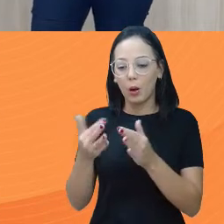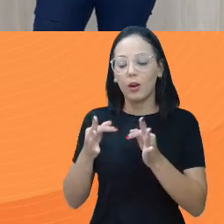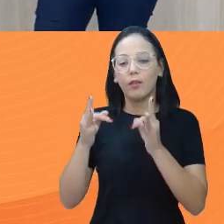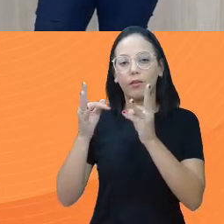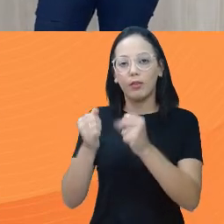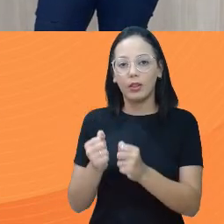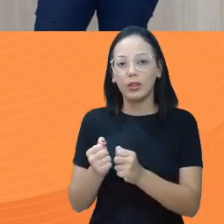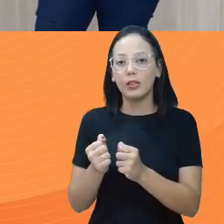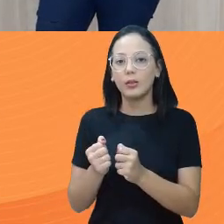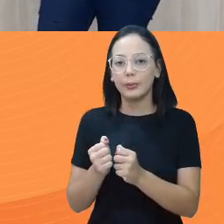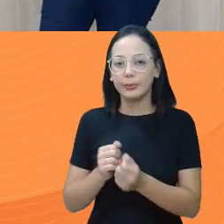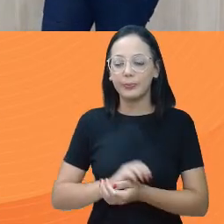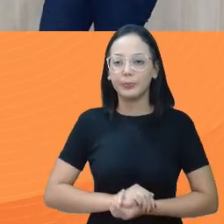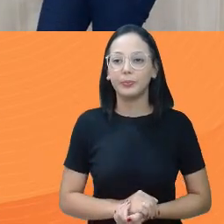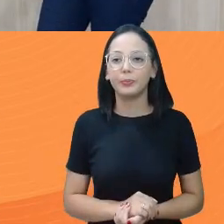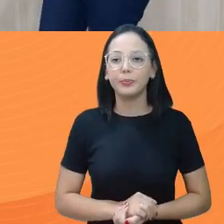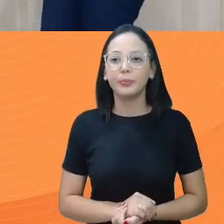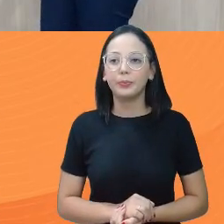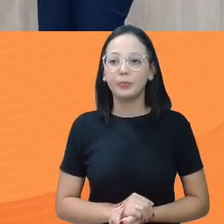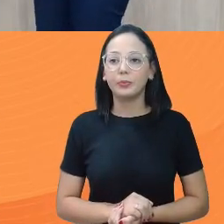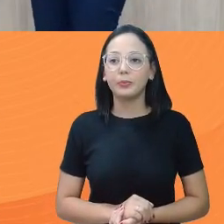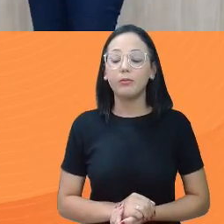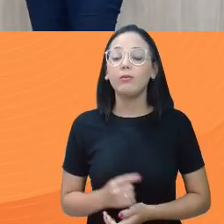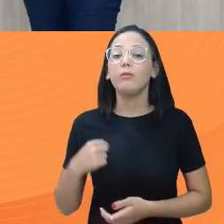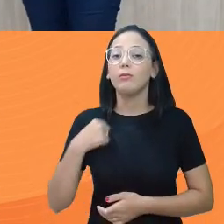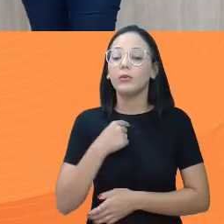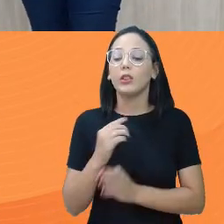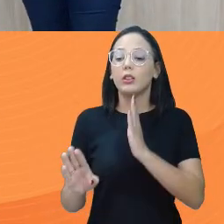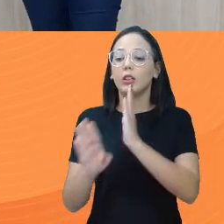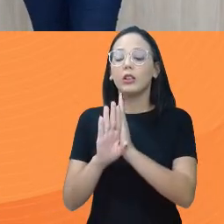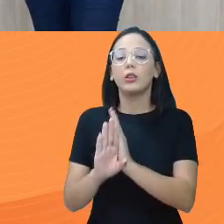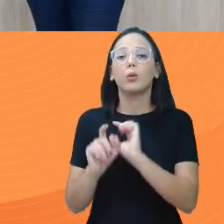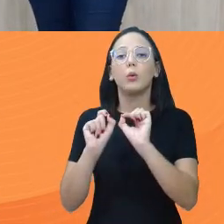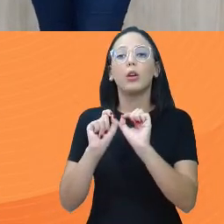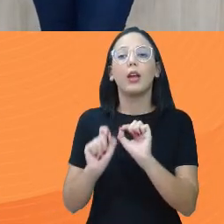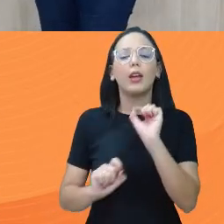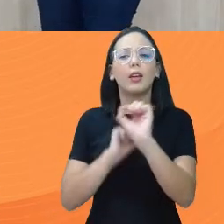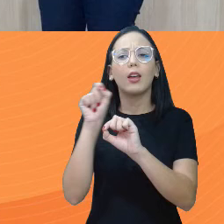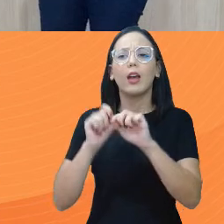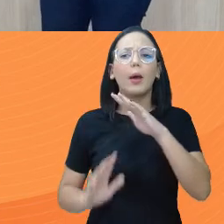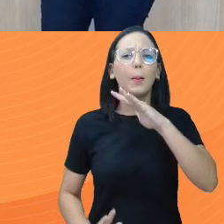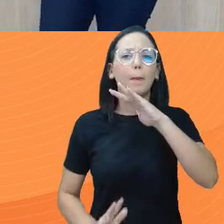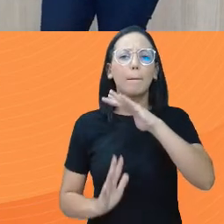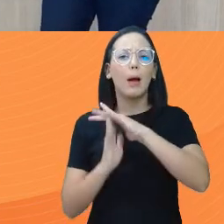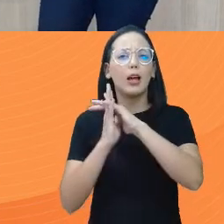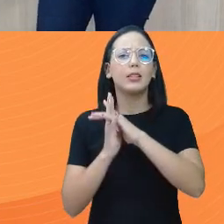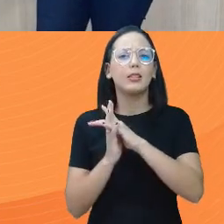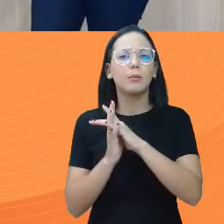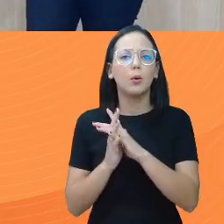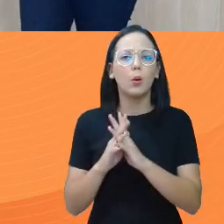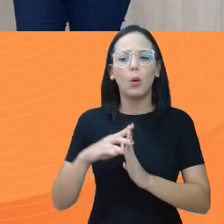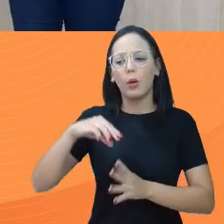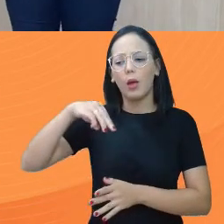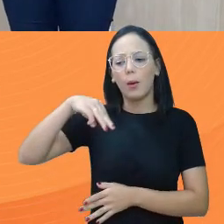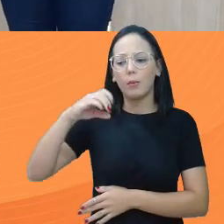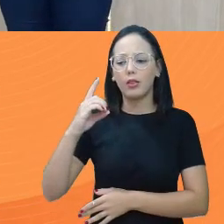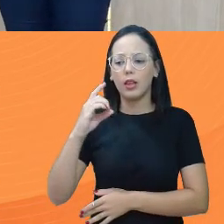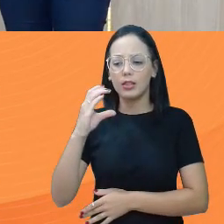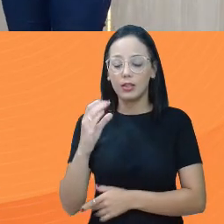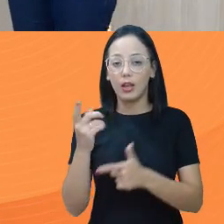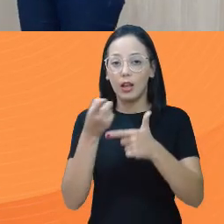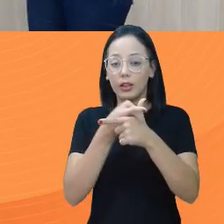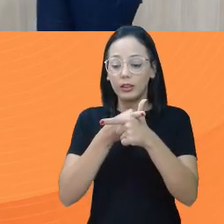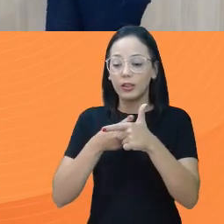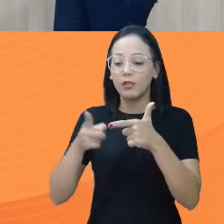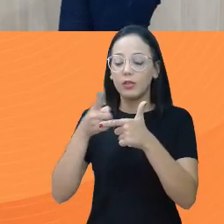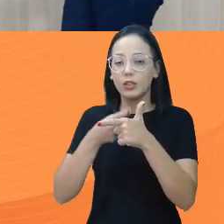essa decomposição, tá certo? E como a gente está buscando quem é o máximo divisor comum, né, a ideia da